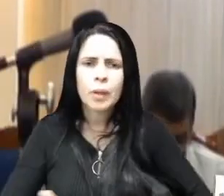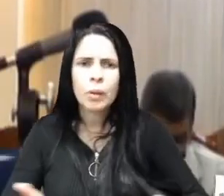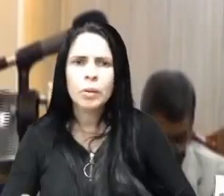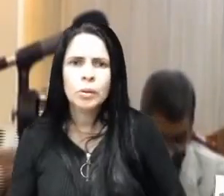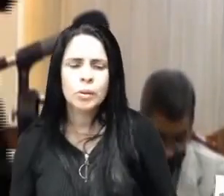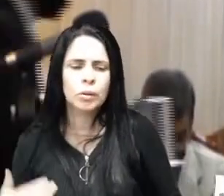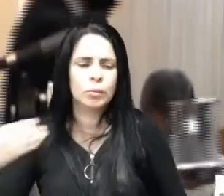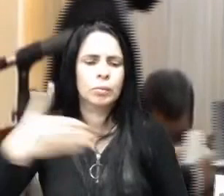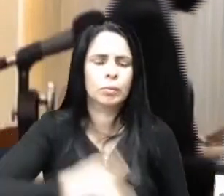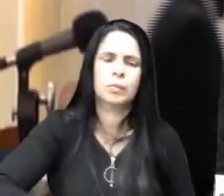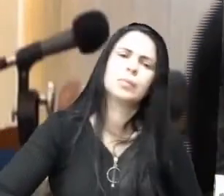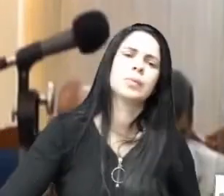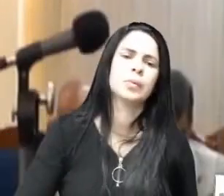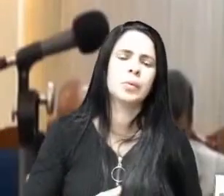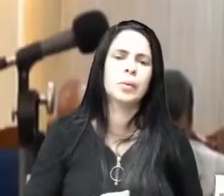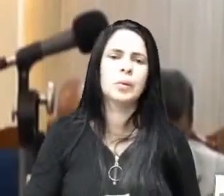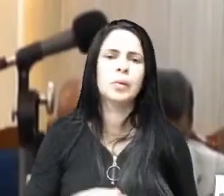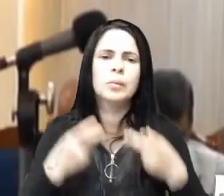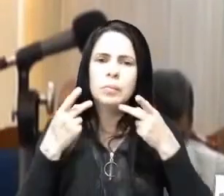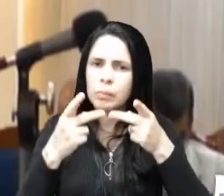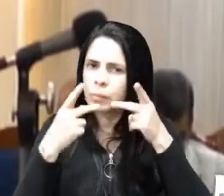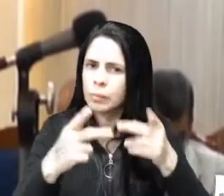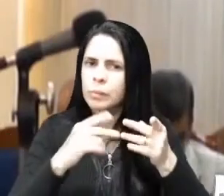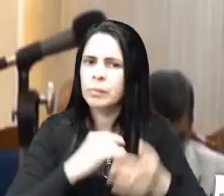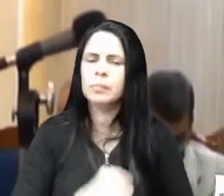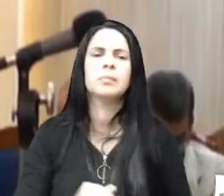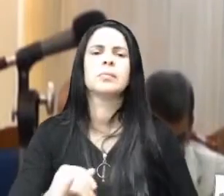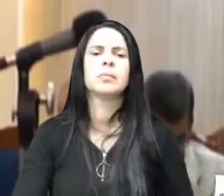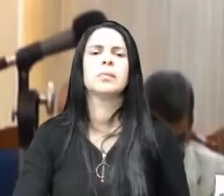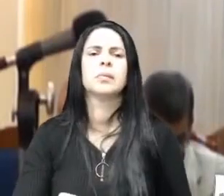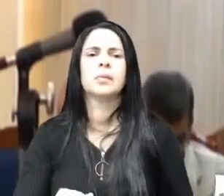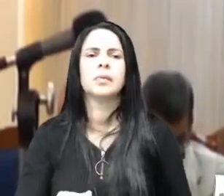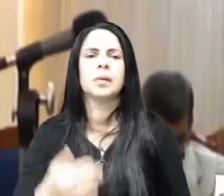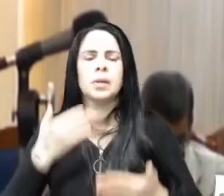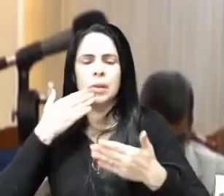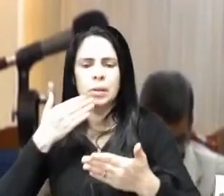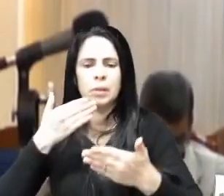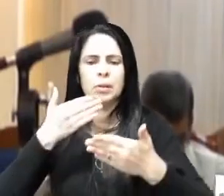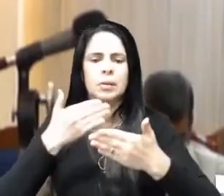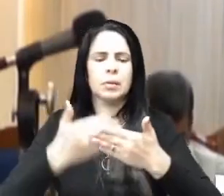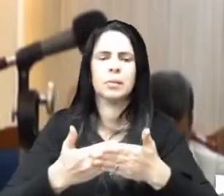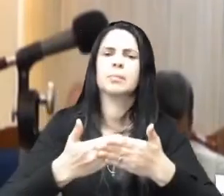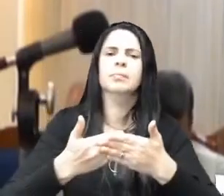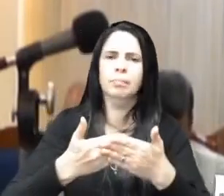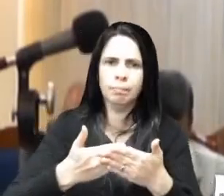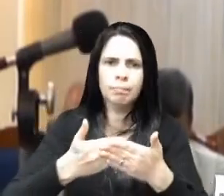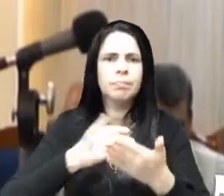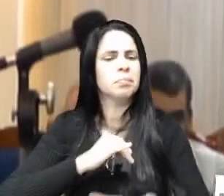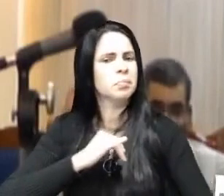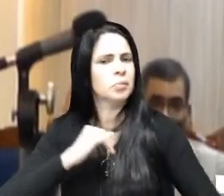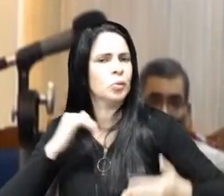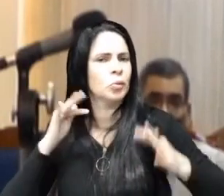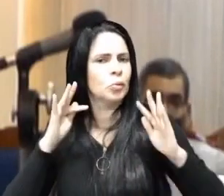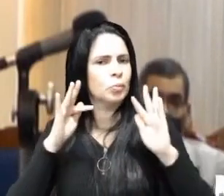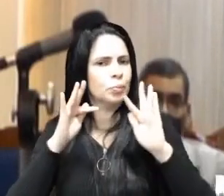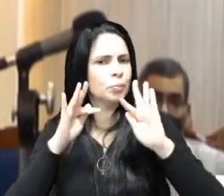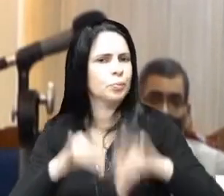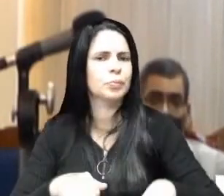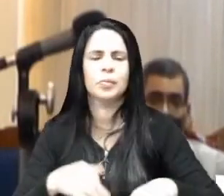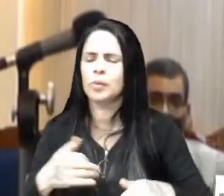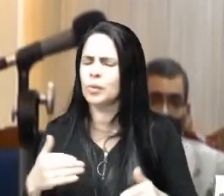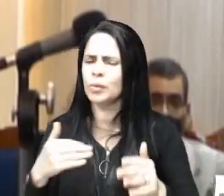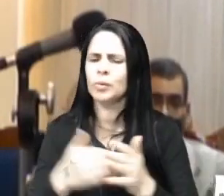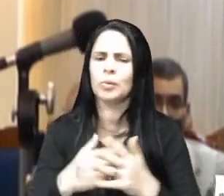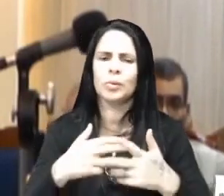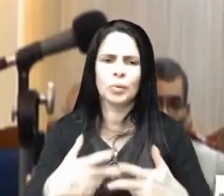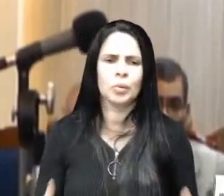coração dizer para os irmãos que está próximo o fim de todas as coisas.